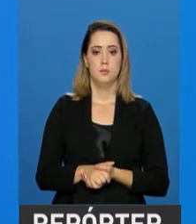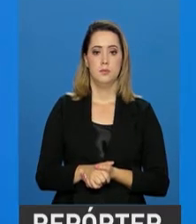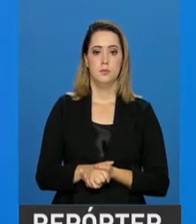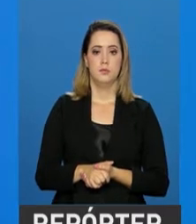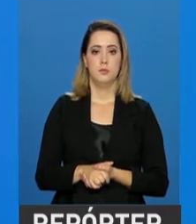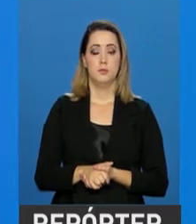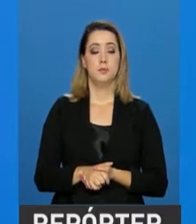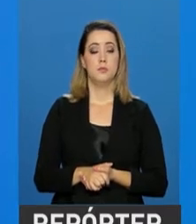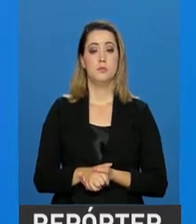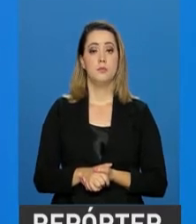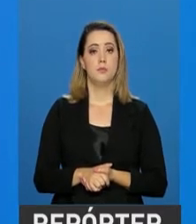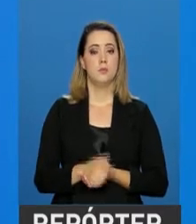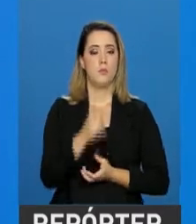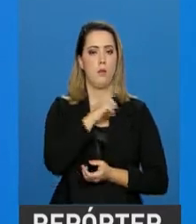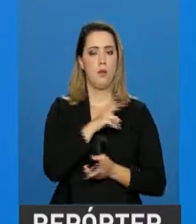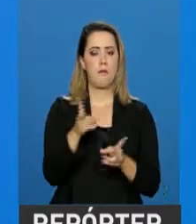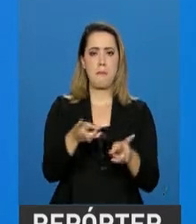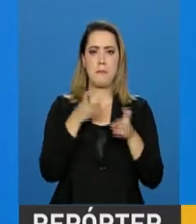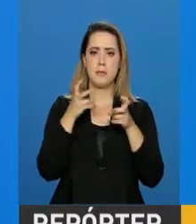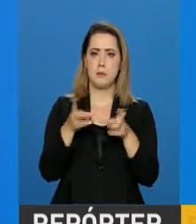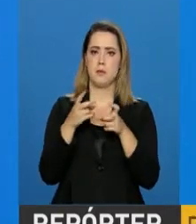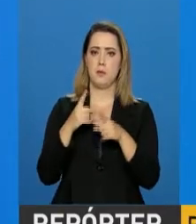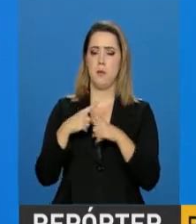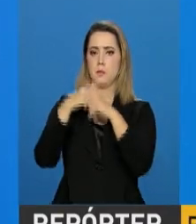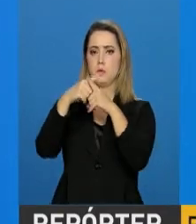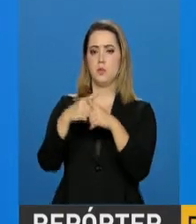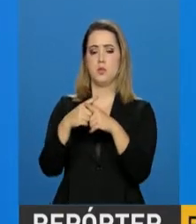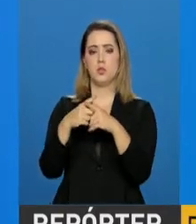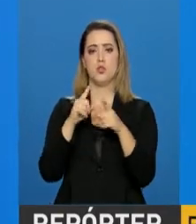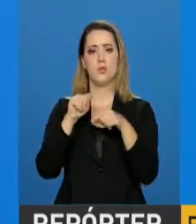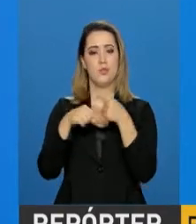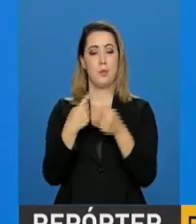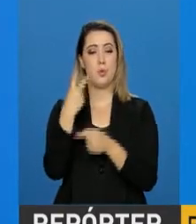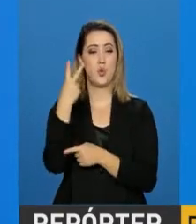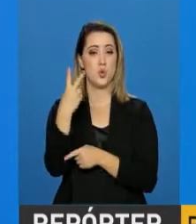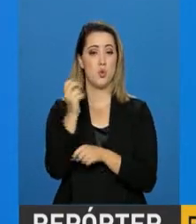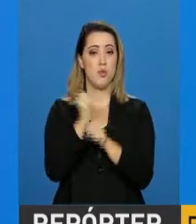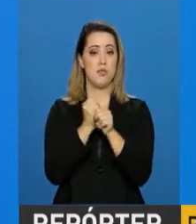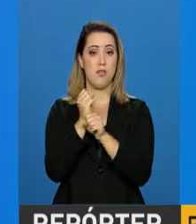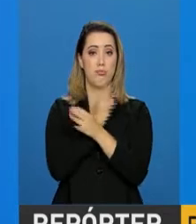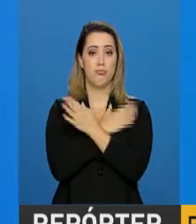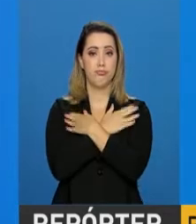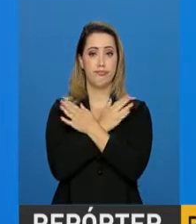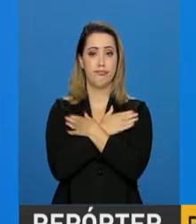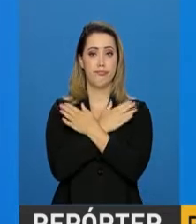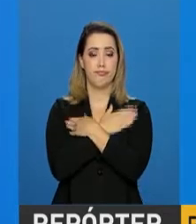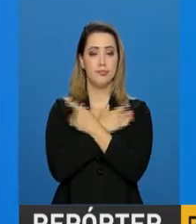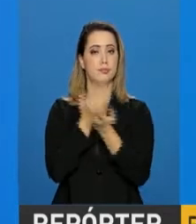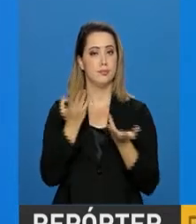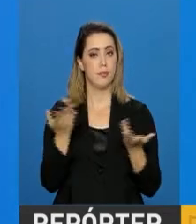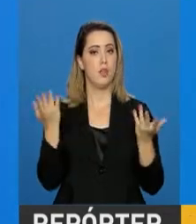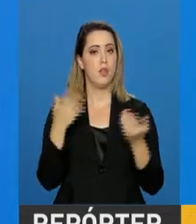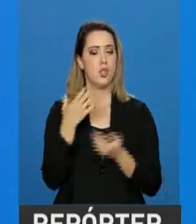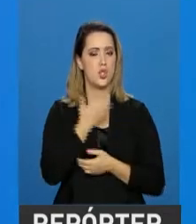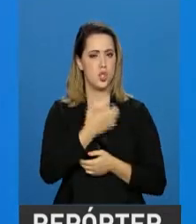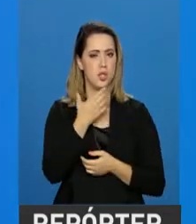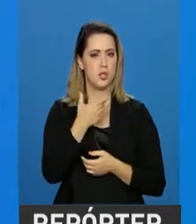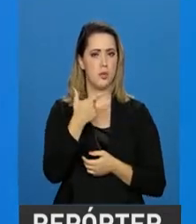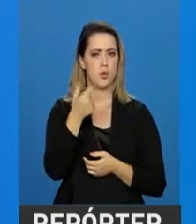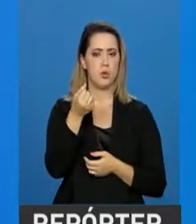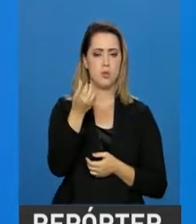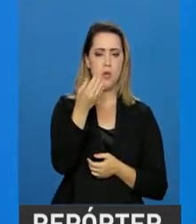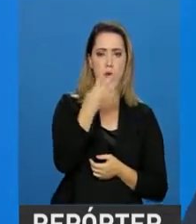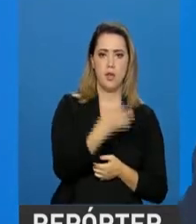cativa positiva para o mercado depois de dois anos de queda seguida no emprego de dezembro de 2014 e dezembro